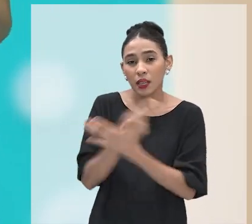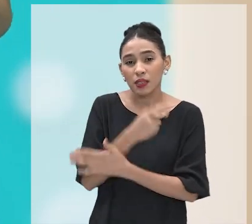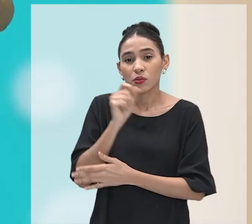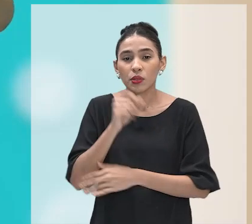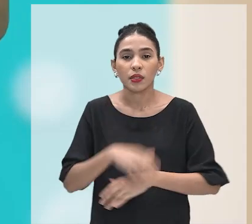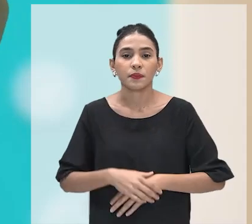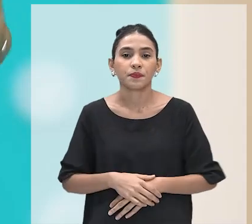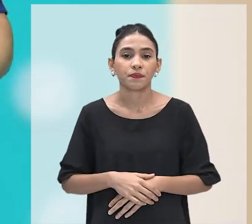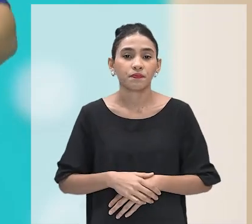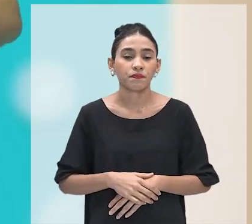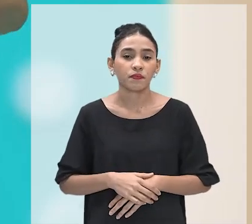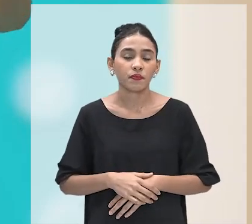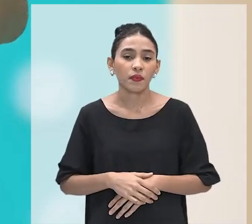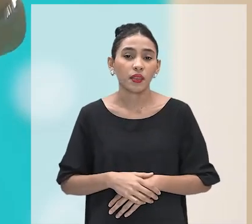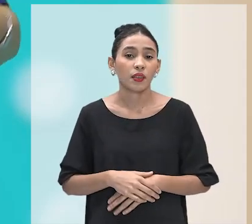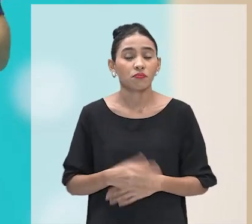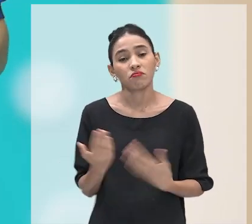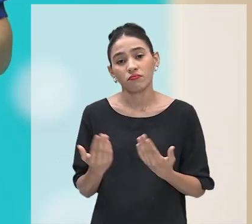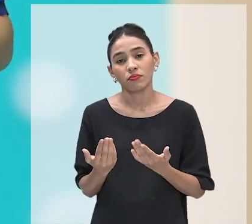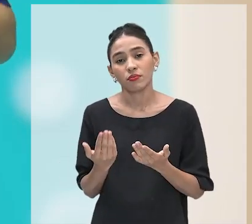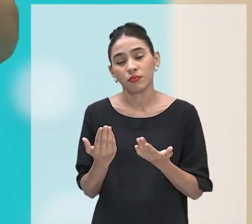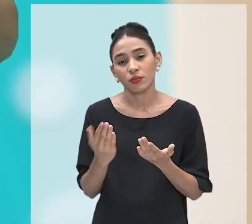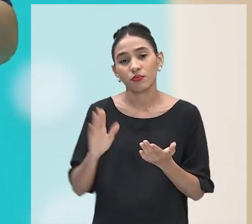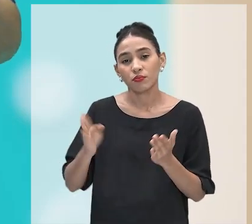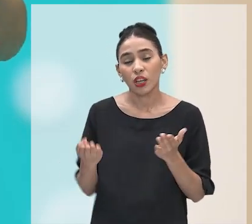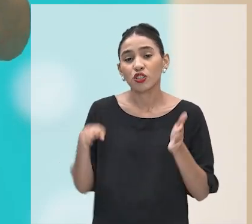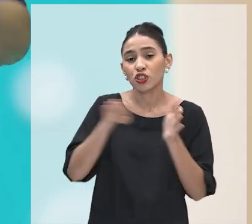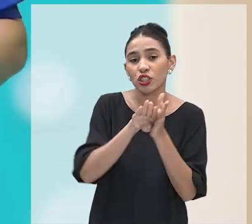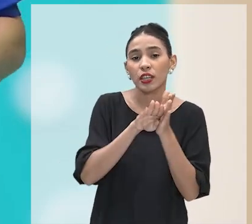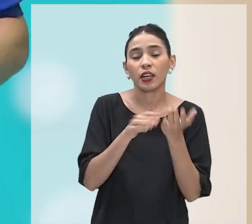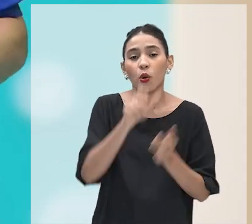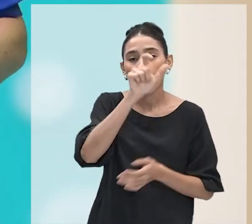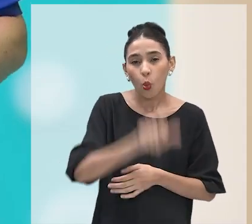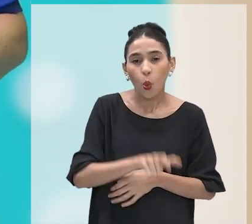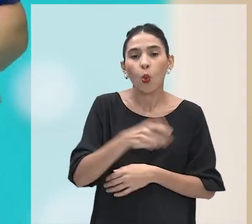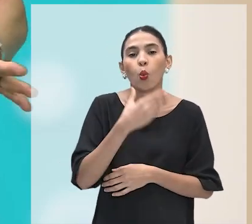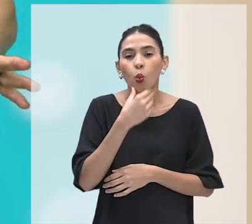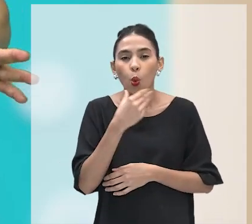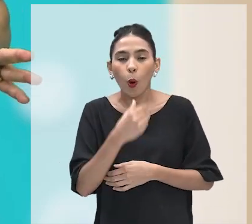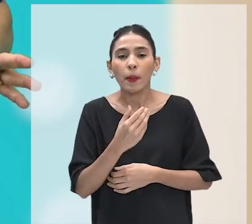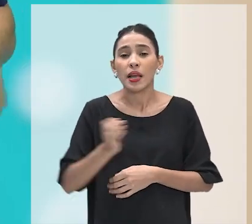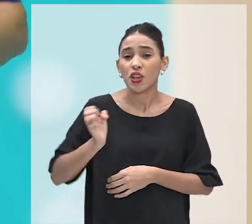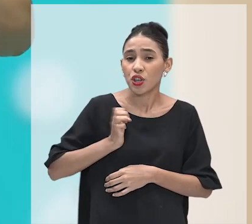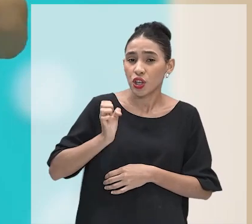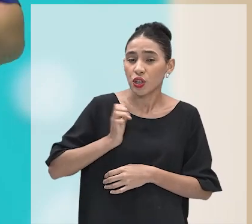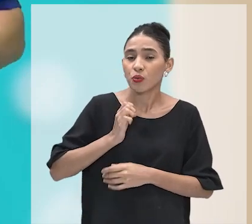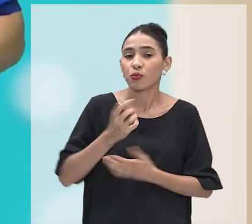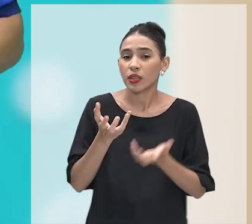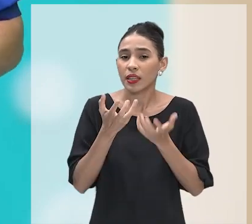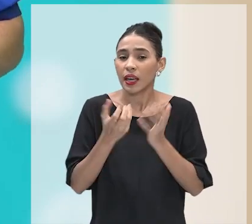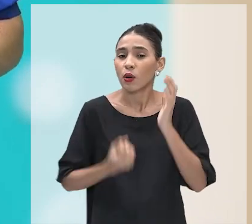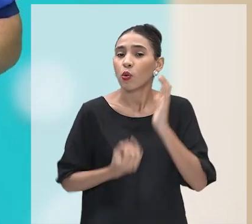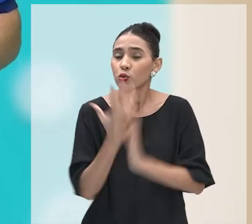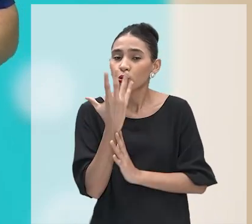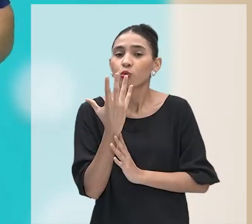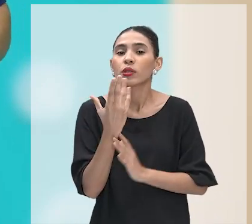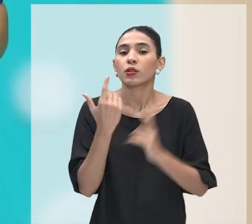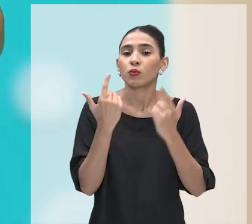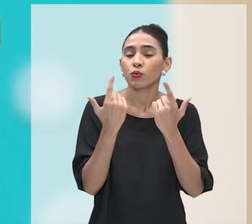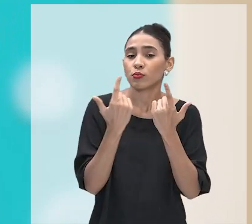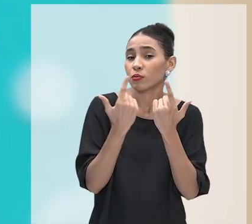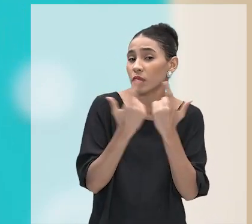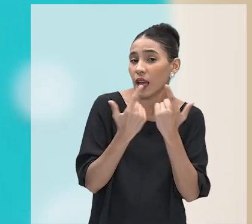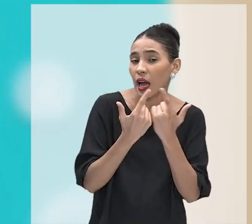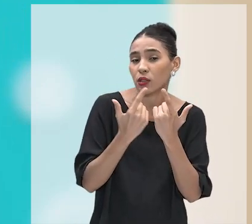chega um senhor muito rico, um fazendeiro, e de repente vou construir um teatro. Não quero construir uma igreja, vou construir um teatro. E